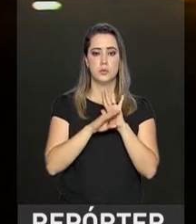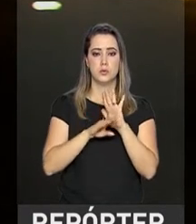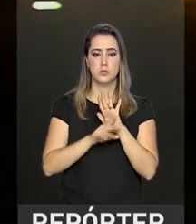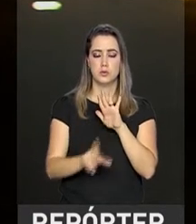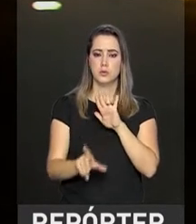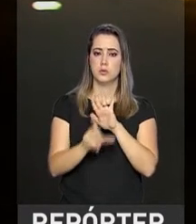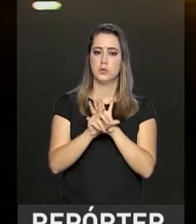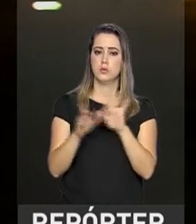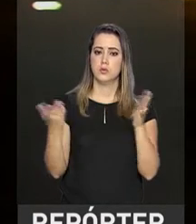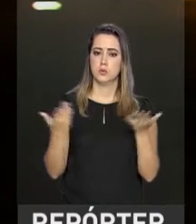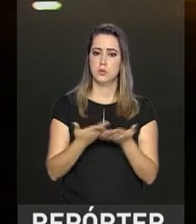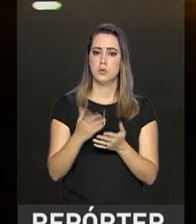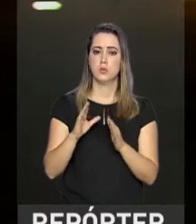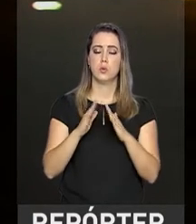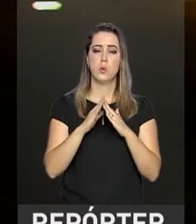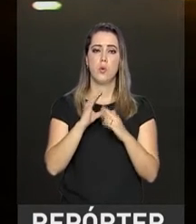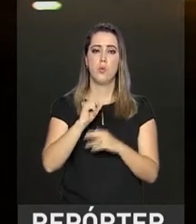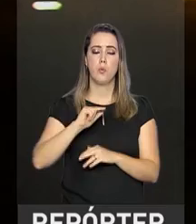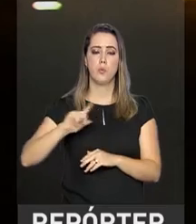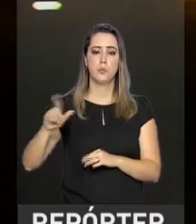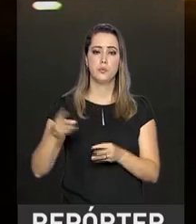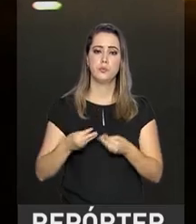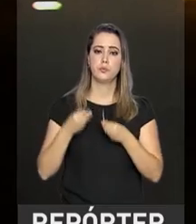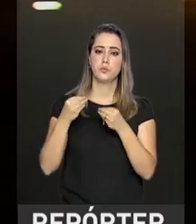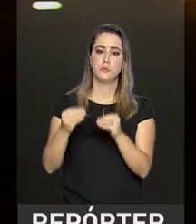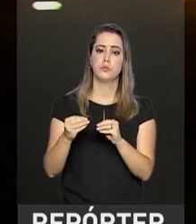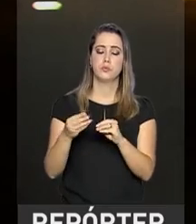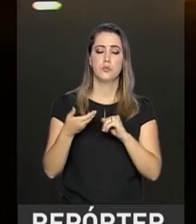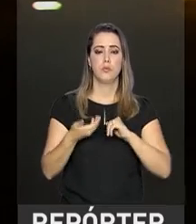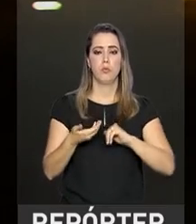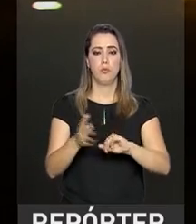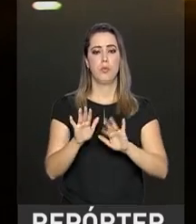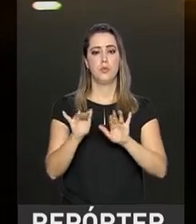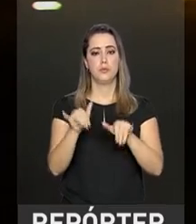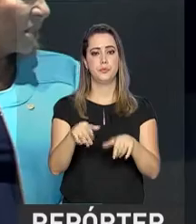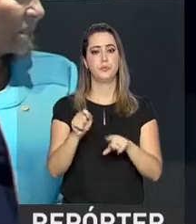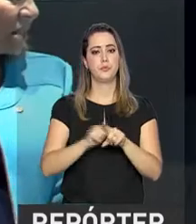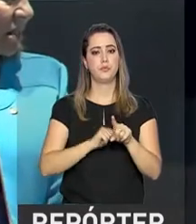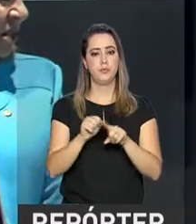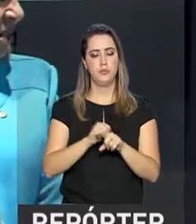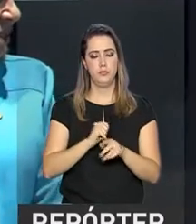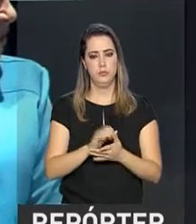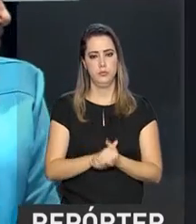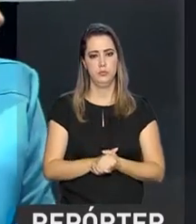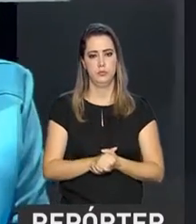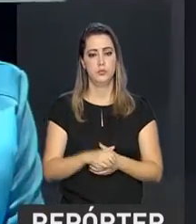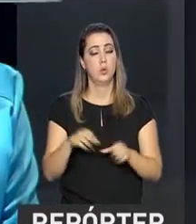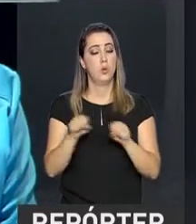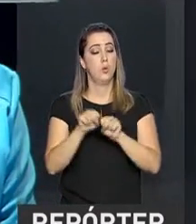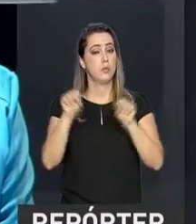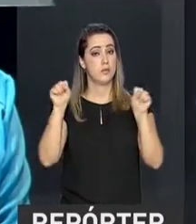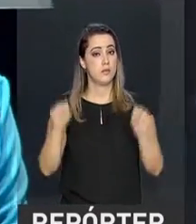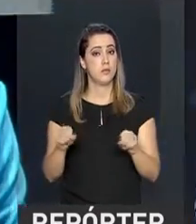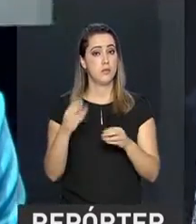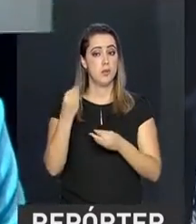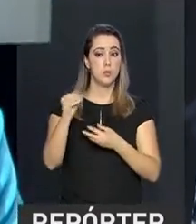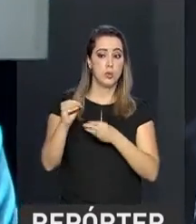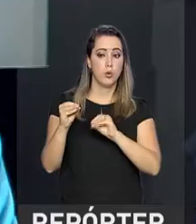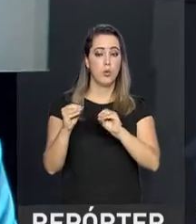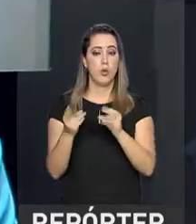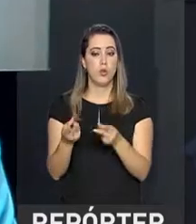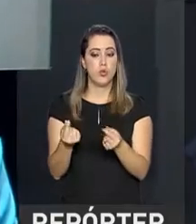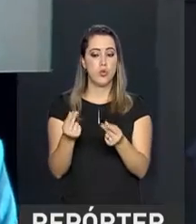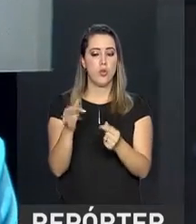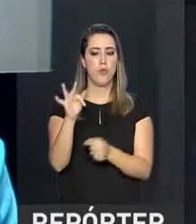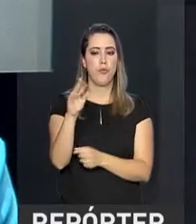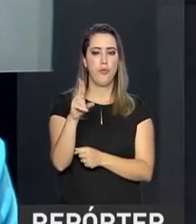está na Casa Civil e deve ser enviado ao Congresso Nacional até o fim deste mês. O sistema vai ser alimentado por um fundo.